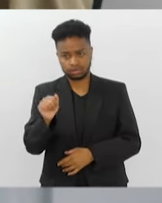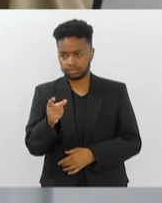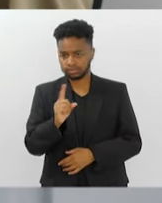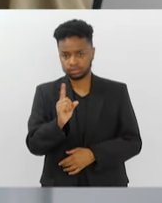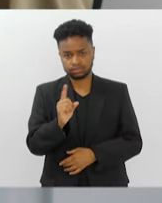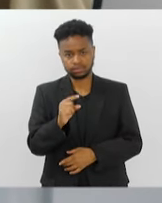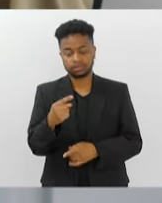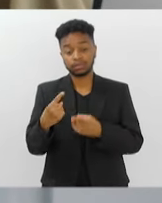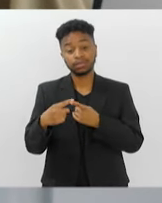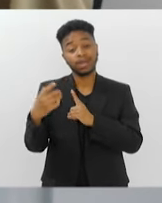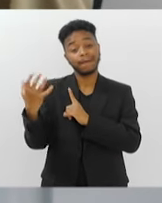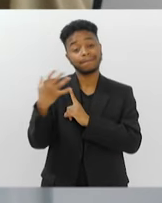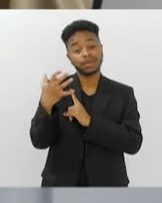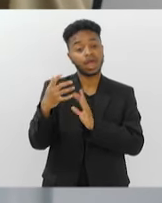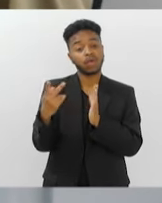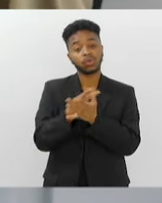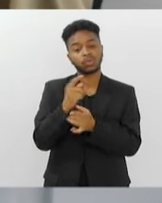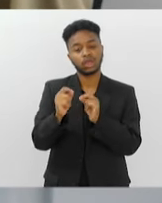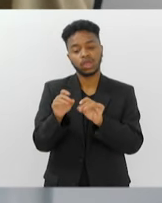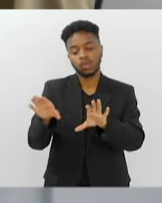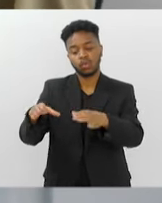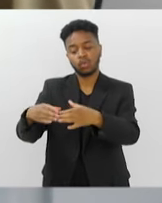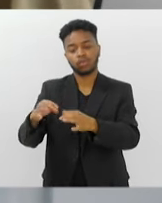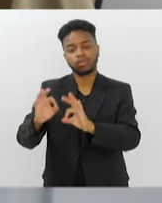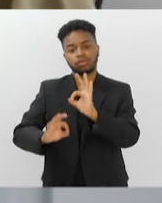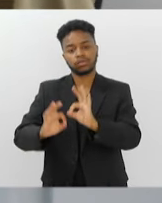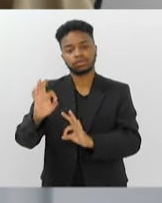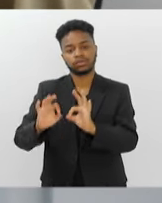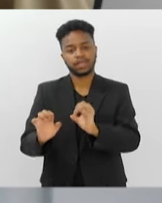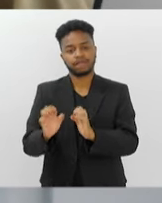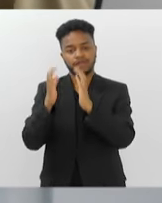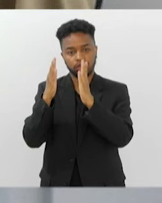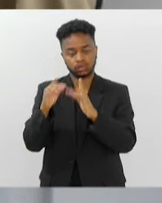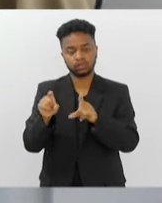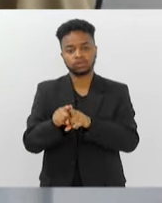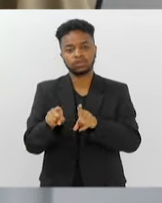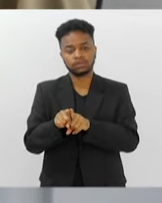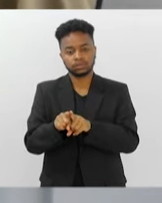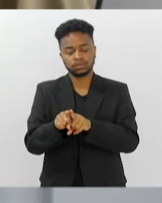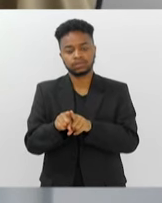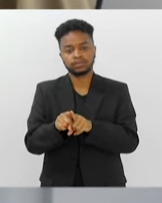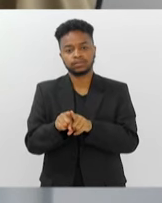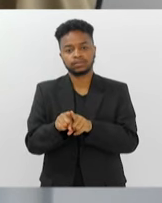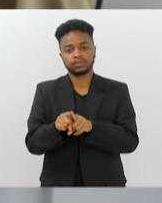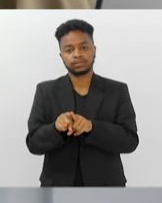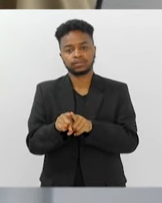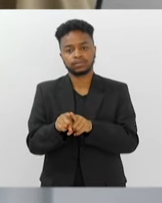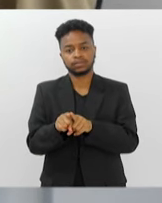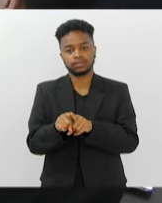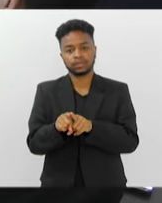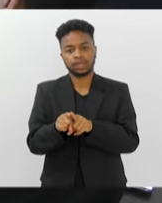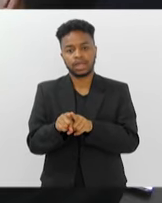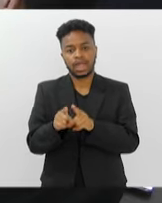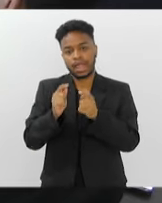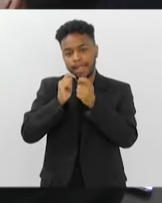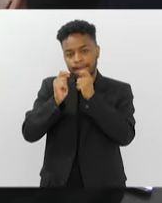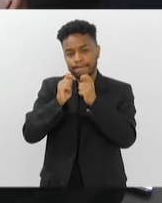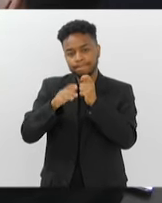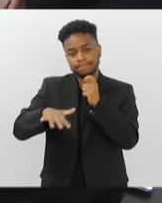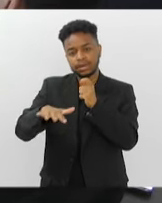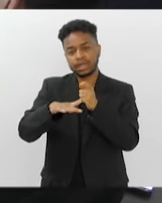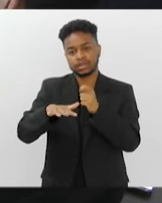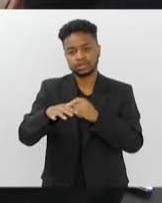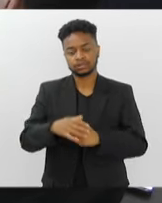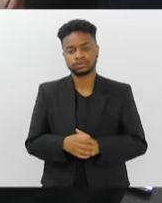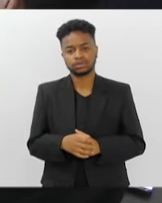a pressão vinha Por parte dos realizadores do evento e por parte eh da Imprensa e que que tipo de